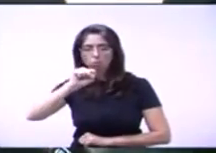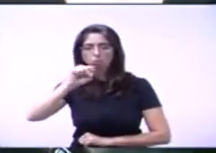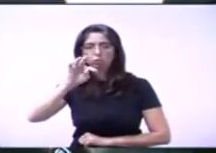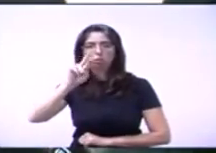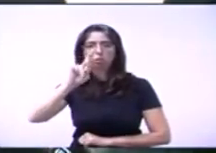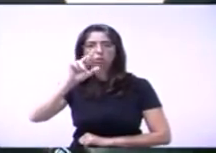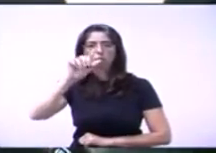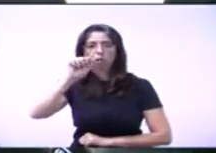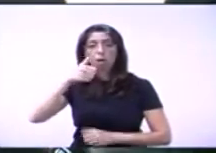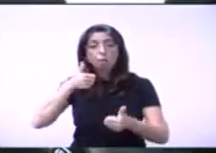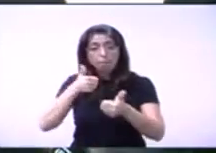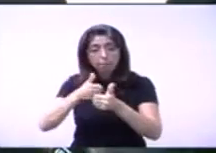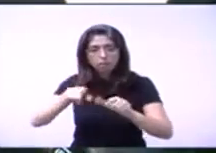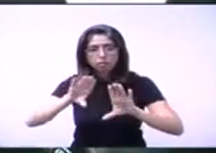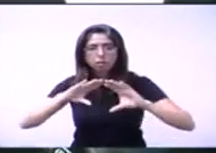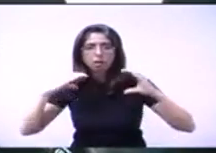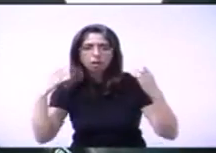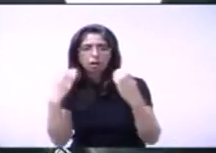Câmara Municipal.